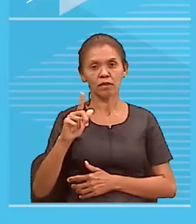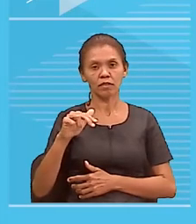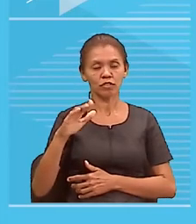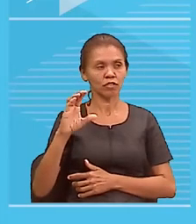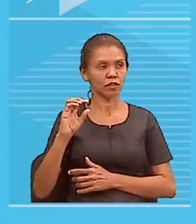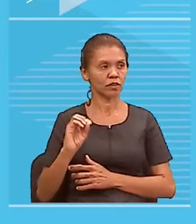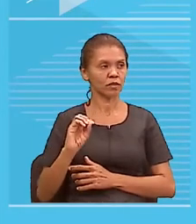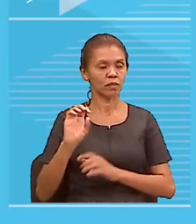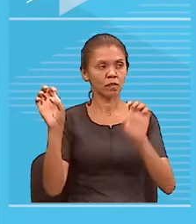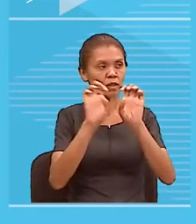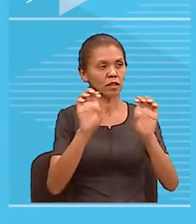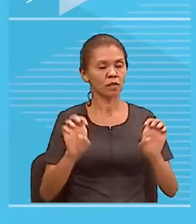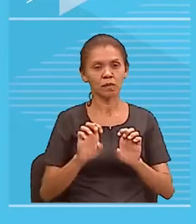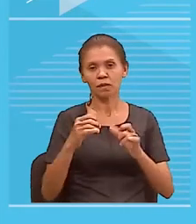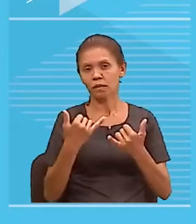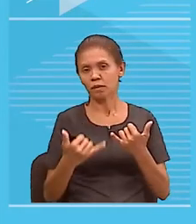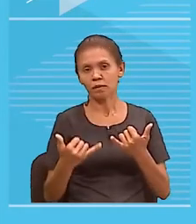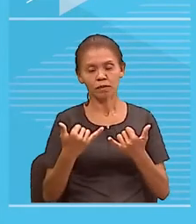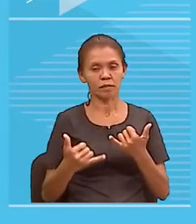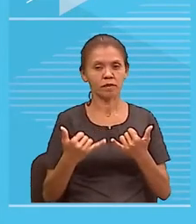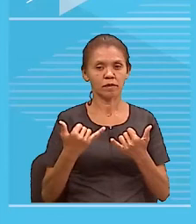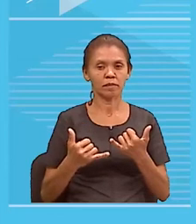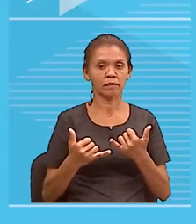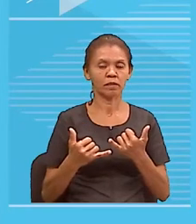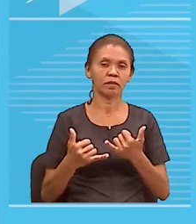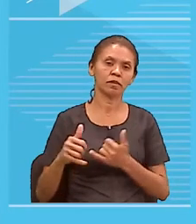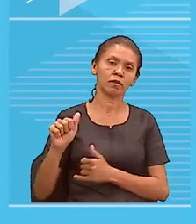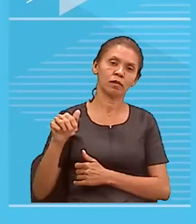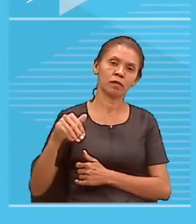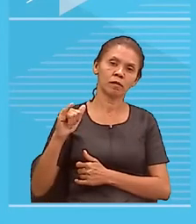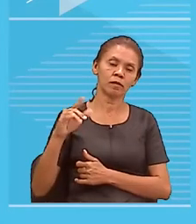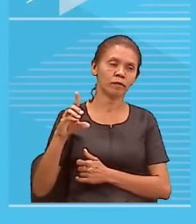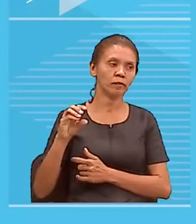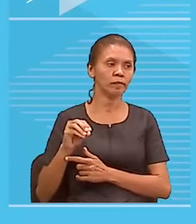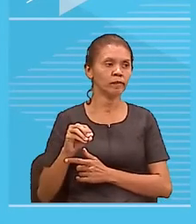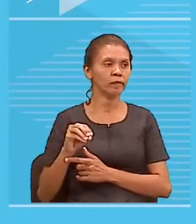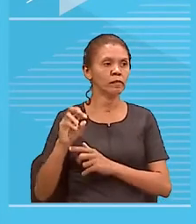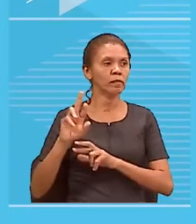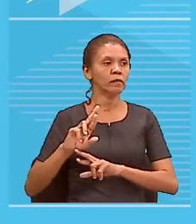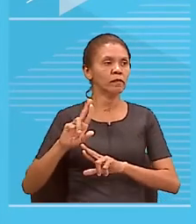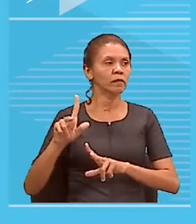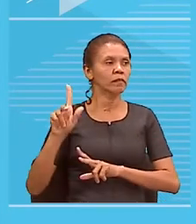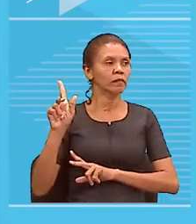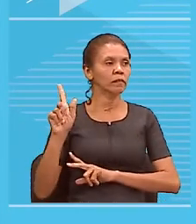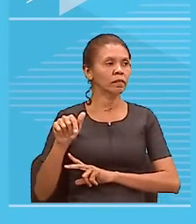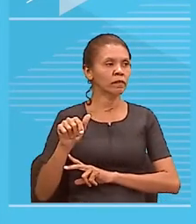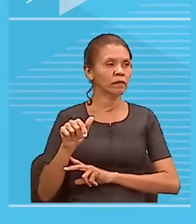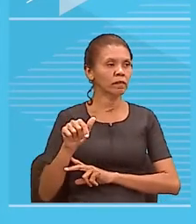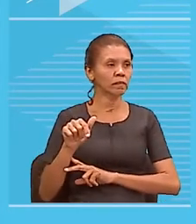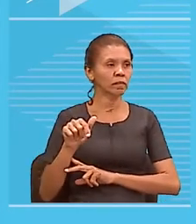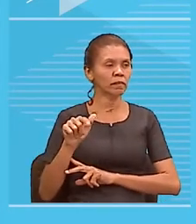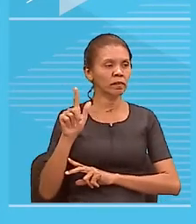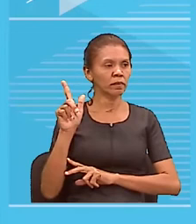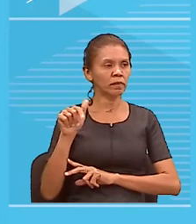semelhante duplicou o gênio para o amido o que vai diferenciar é que ele é